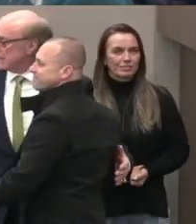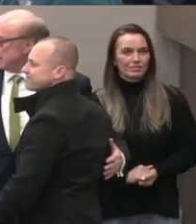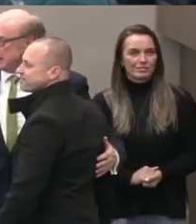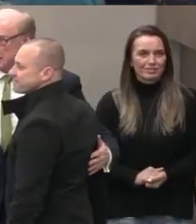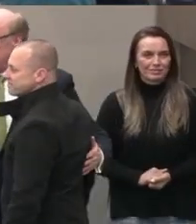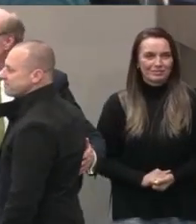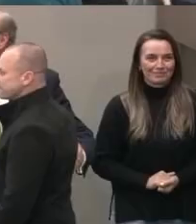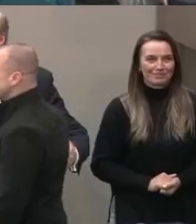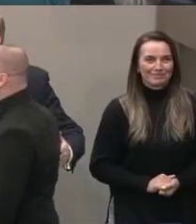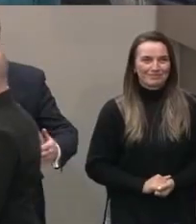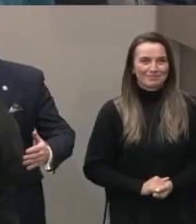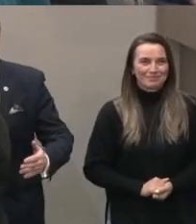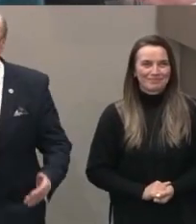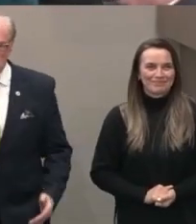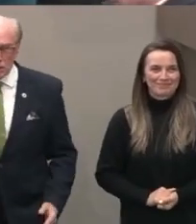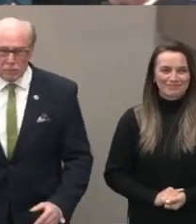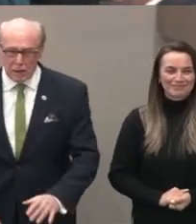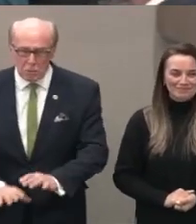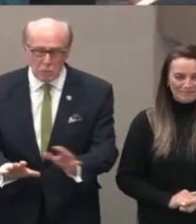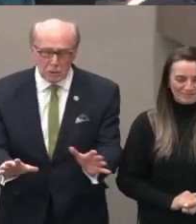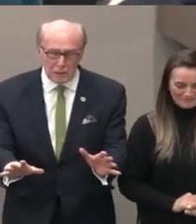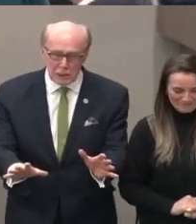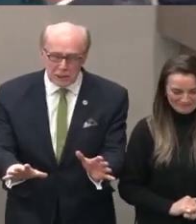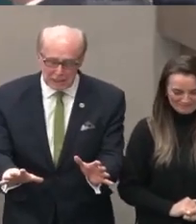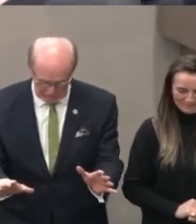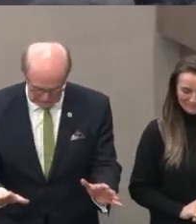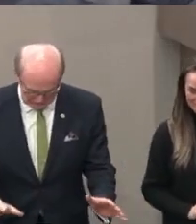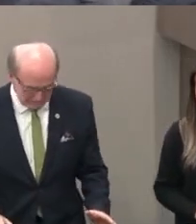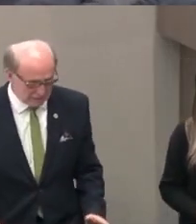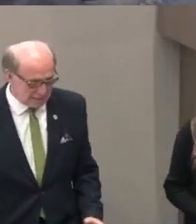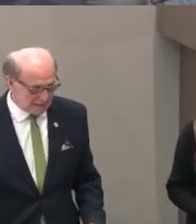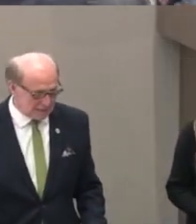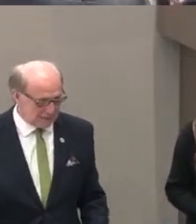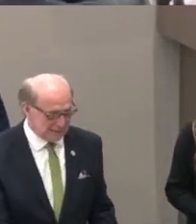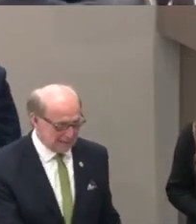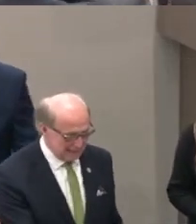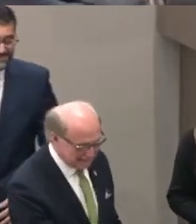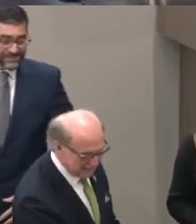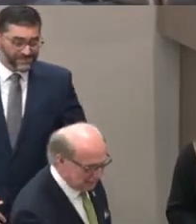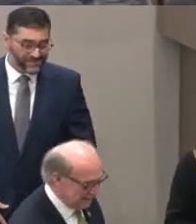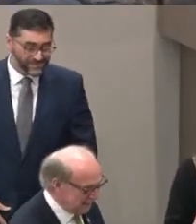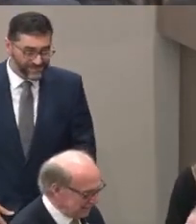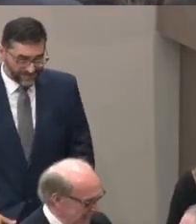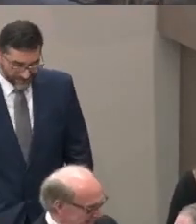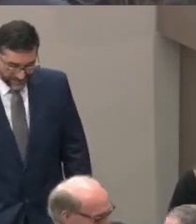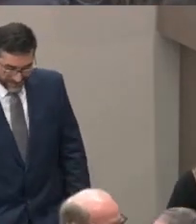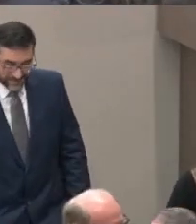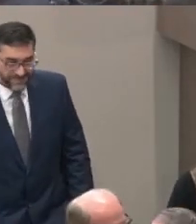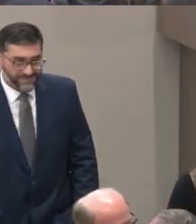Fiquem aqui em cima e nós ficamos aqui embaixo. Tem um monte de gente. Precisar.